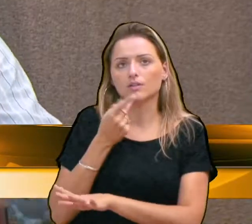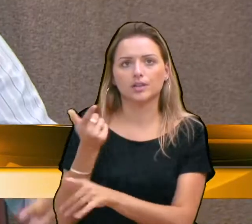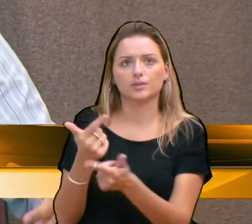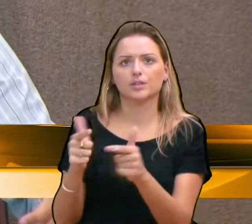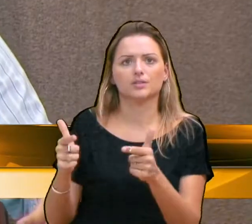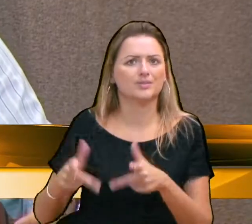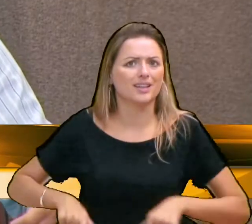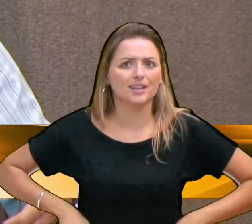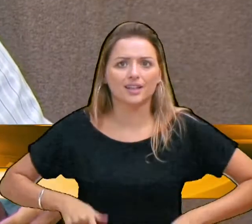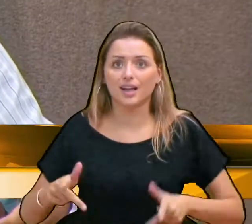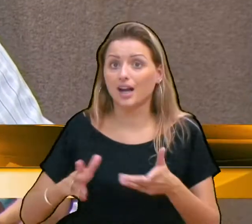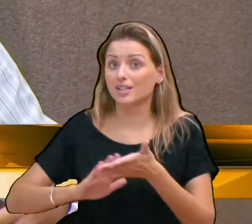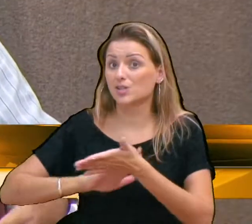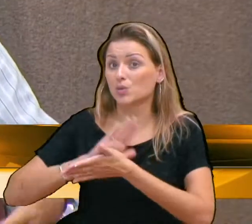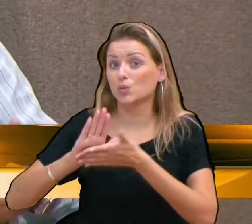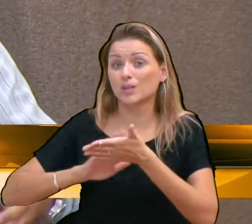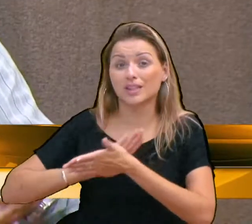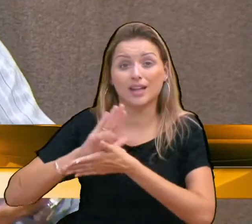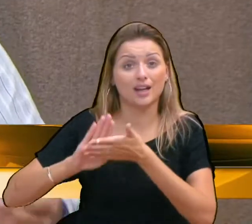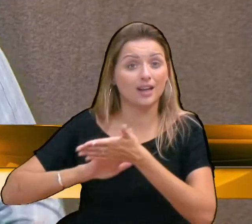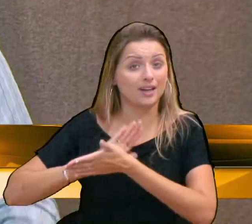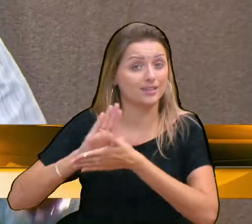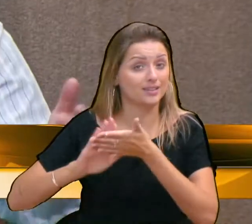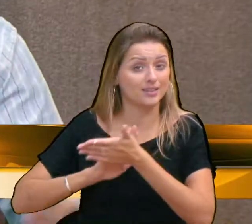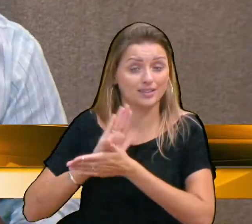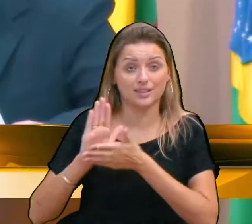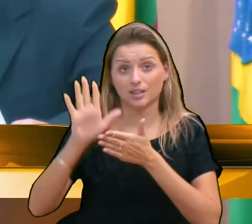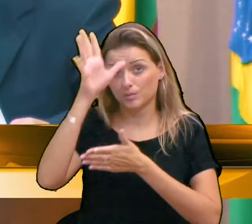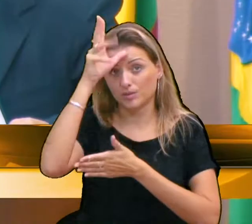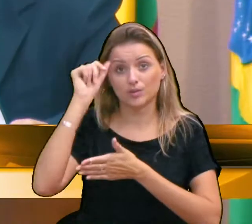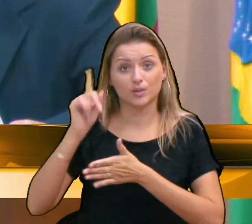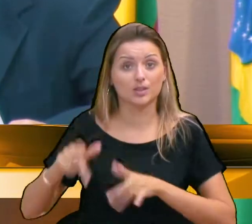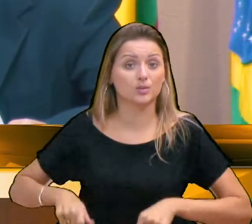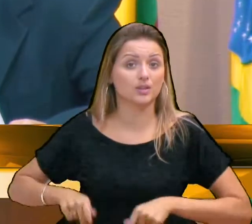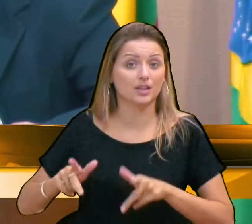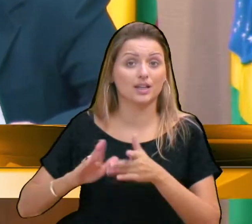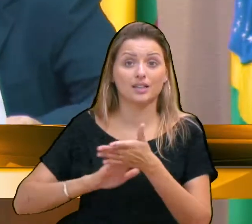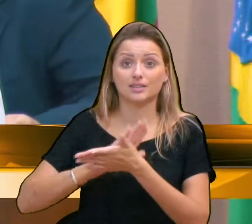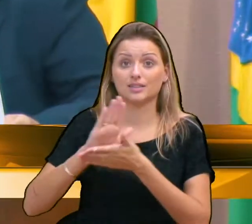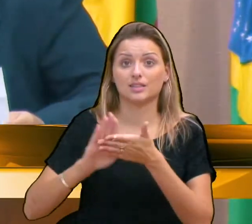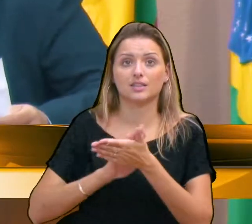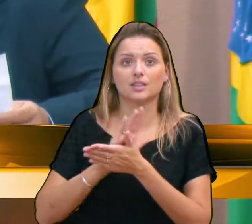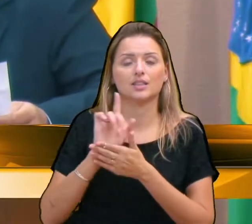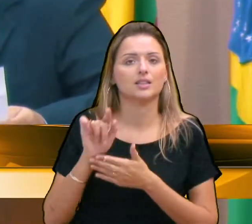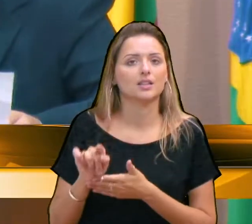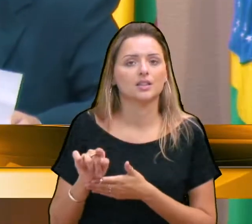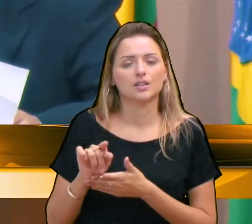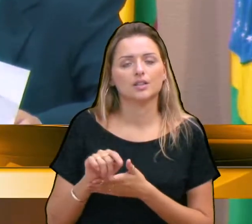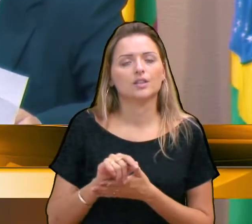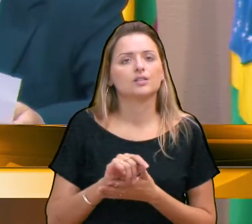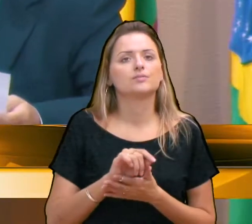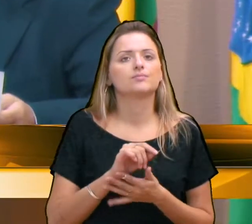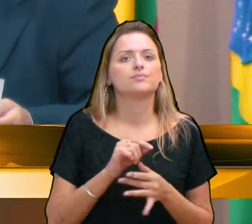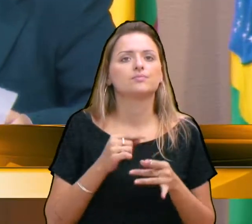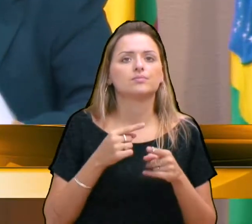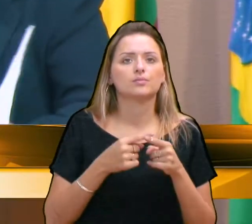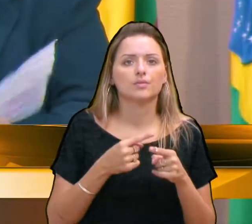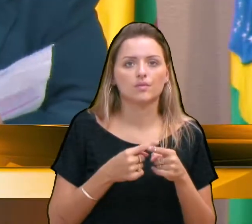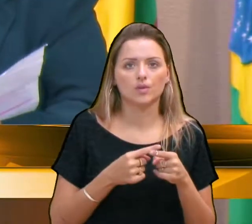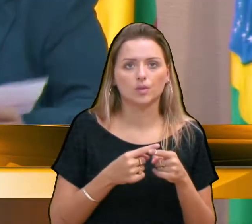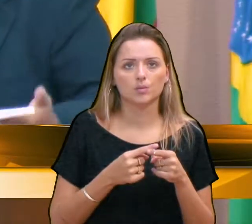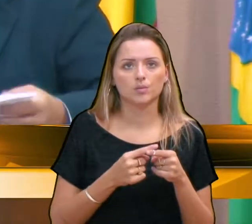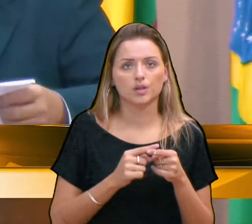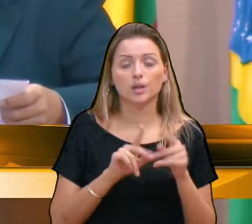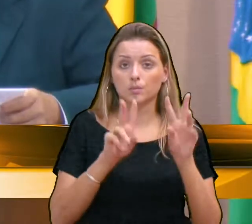custo nenhum, bem pelo contrário, gera divisas para a cidade de Caxias do Sul. Muito obrigado. Vereador Felipe, porque às vezes a gente se expressa até